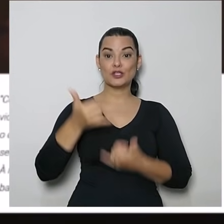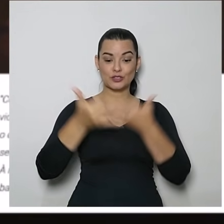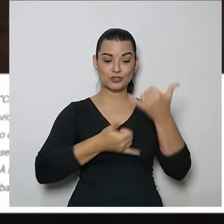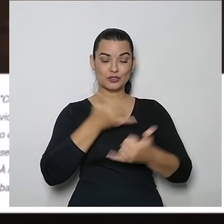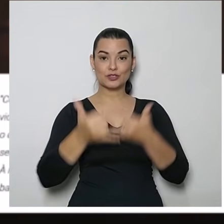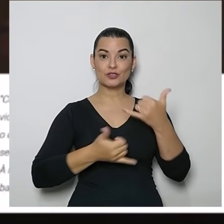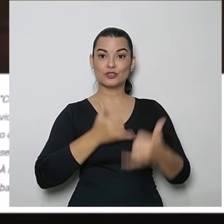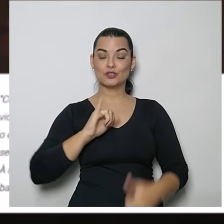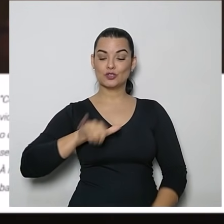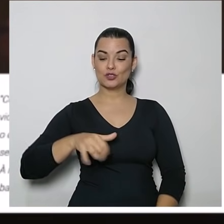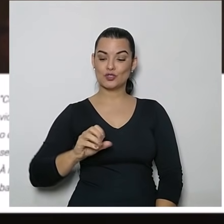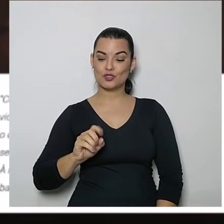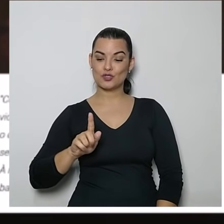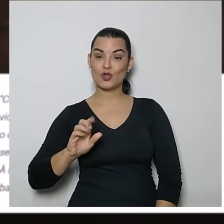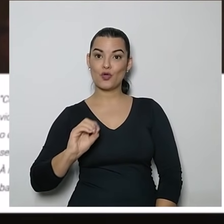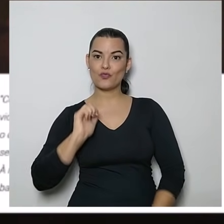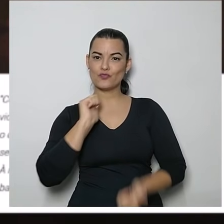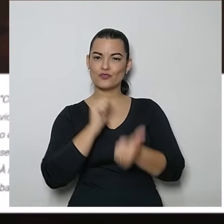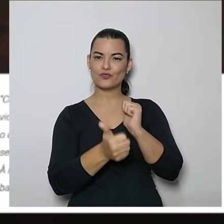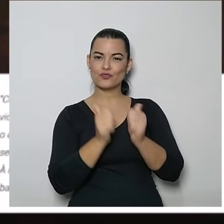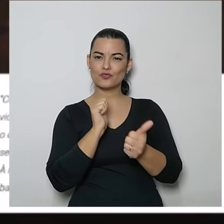Jogo de Futebol em Brodowski,